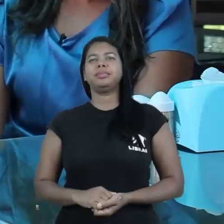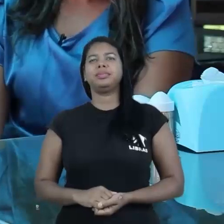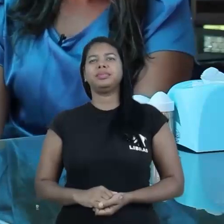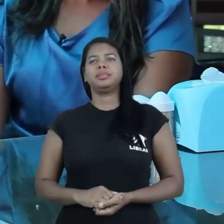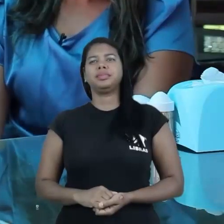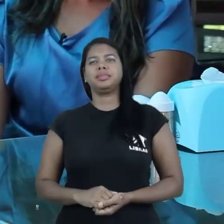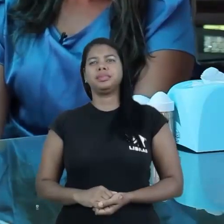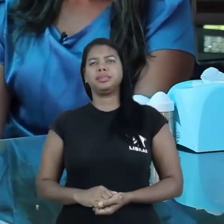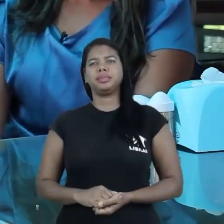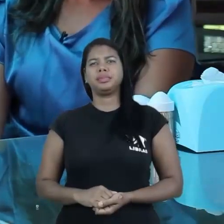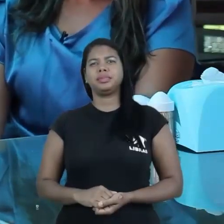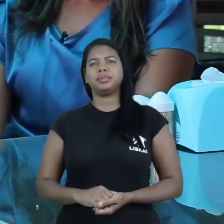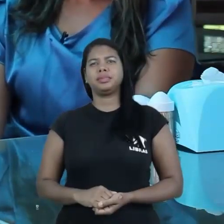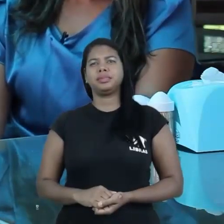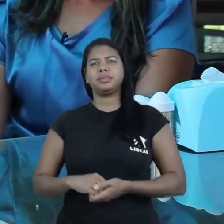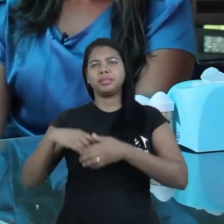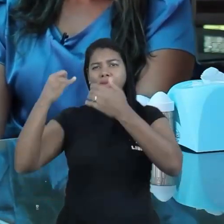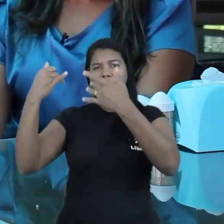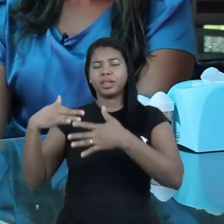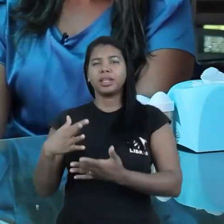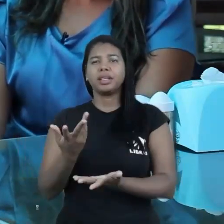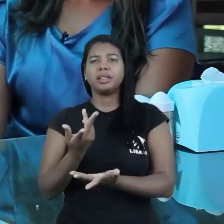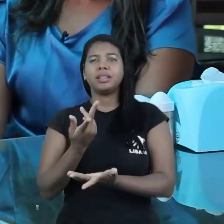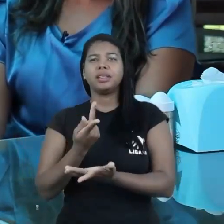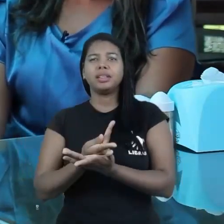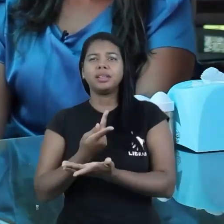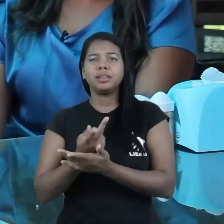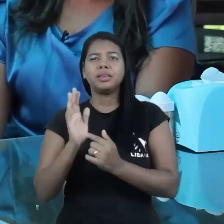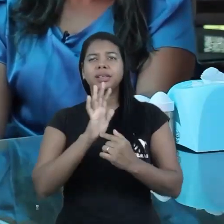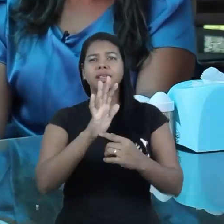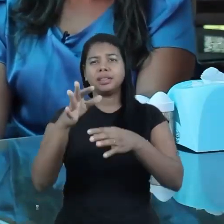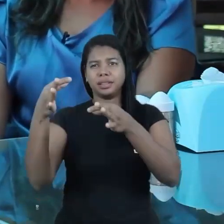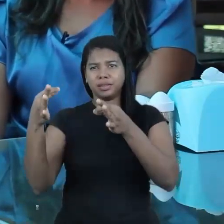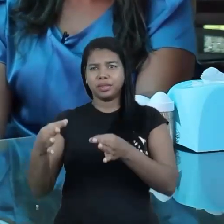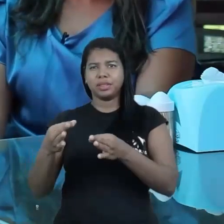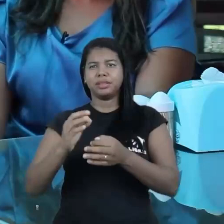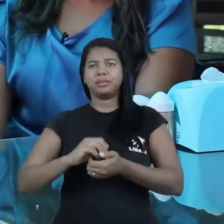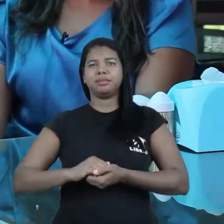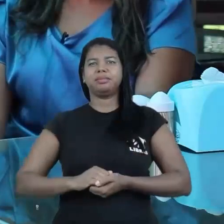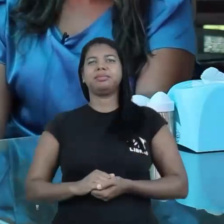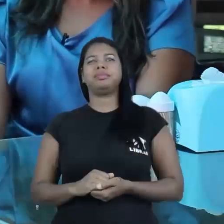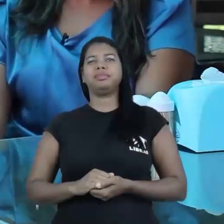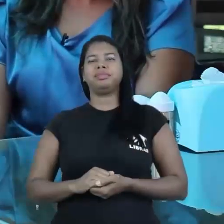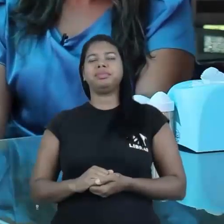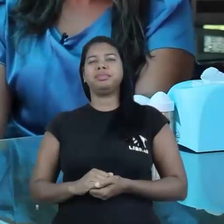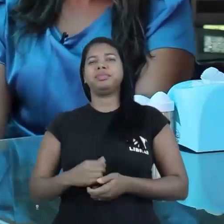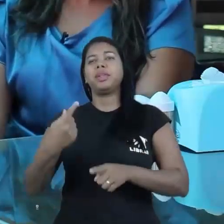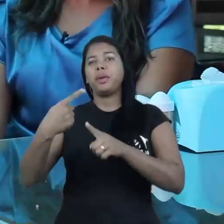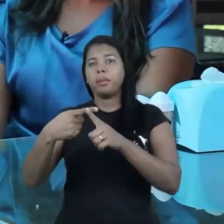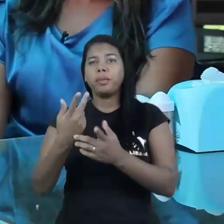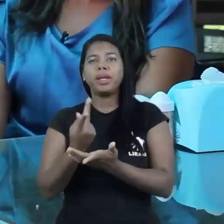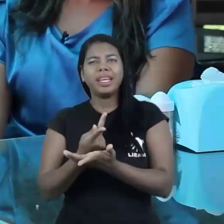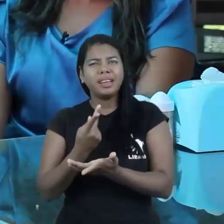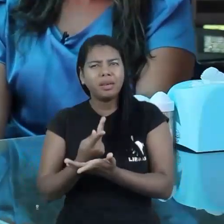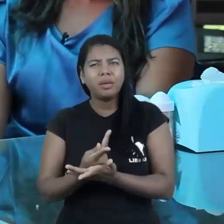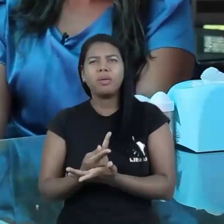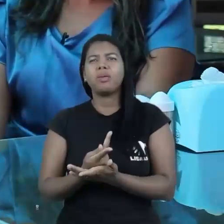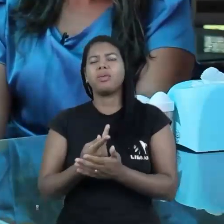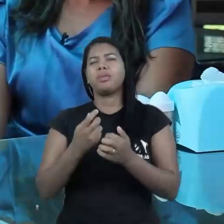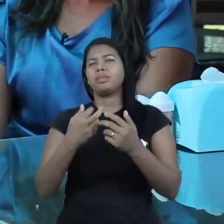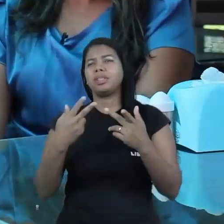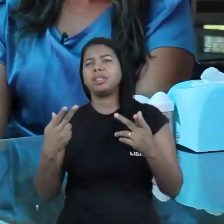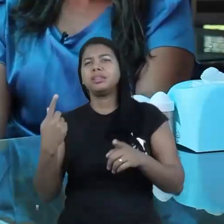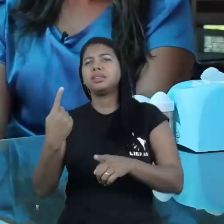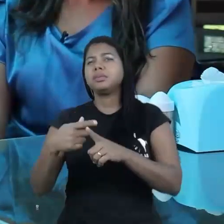Eu costumo dizer que o erro ele traz o acerto. Sim. Porque a gente errou em várias vezes,